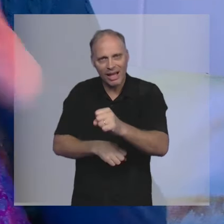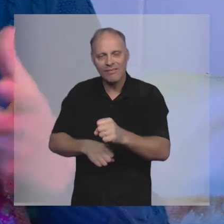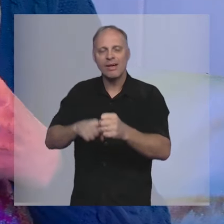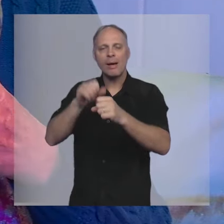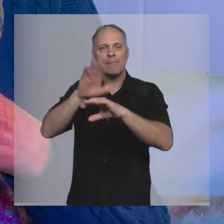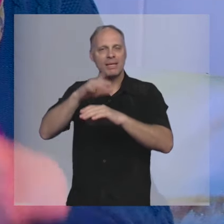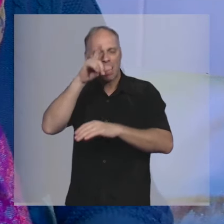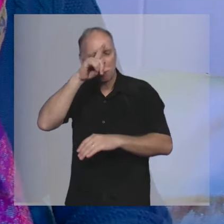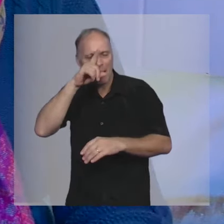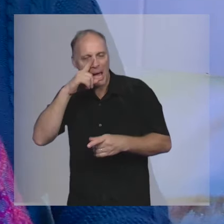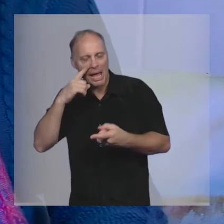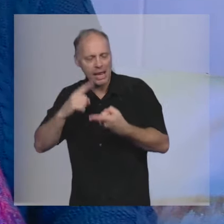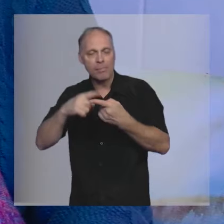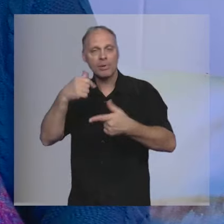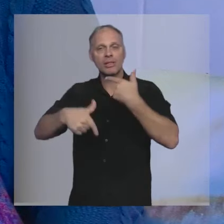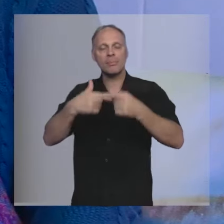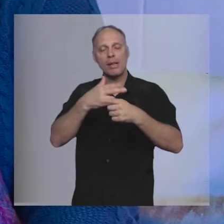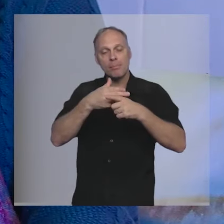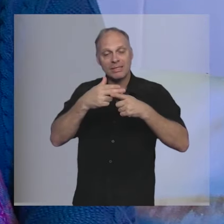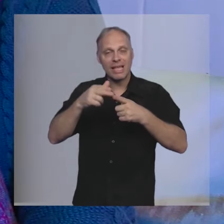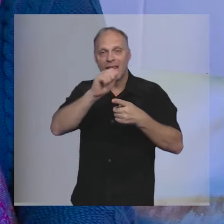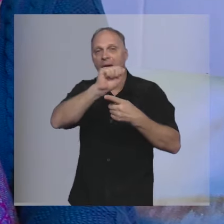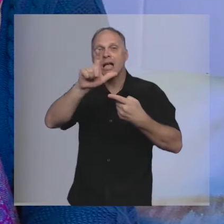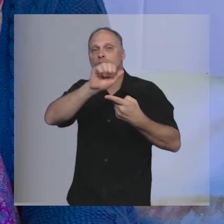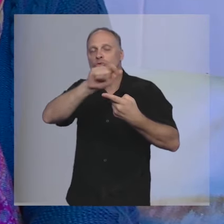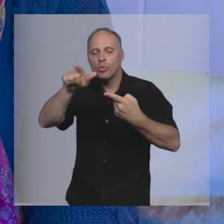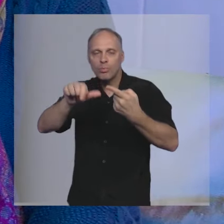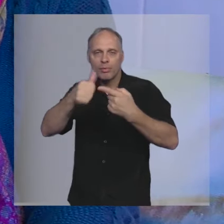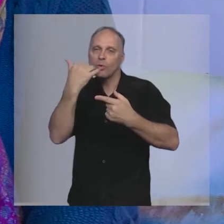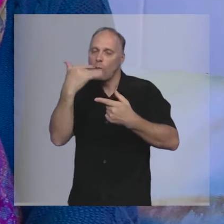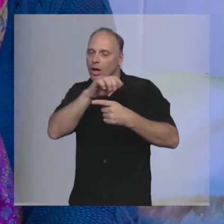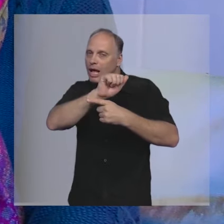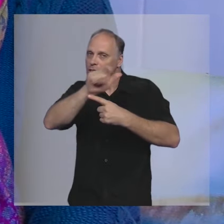lado amarelo, porque primeiro eu trabalhei uma série de azuis,